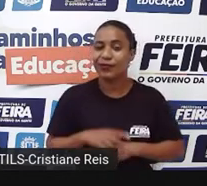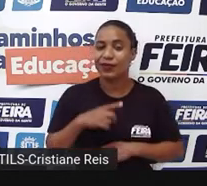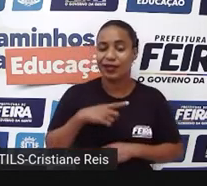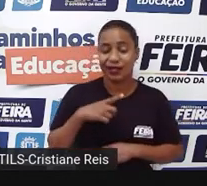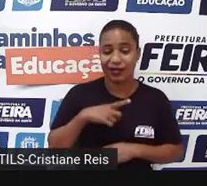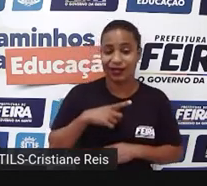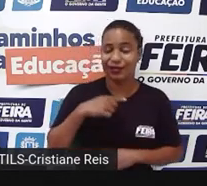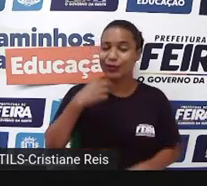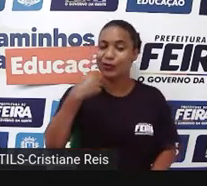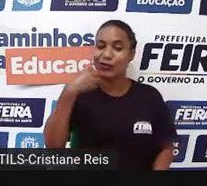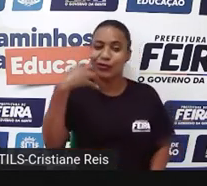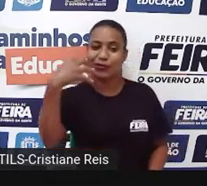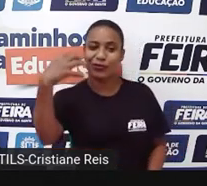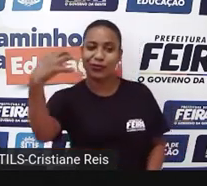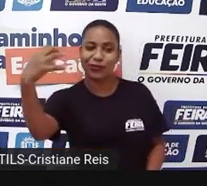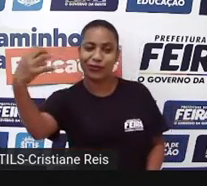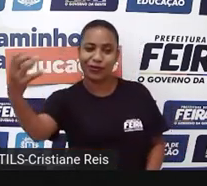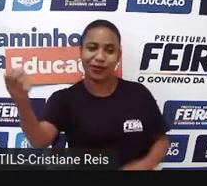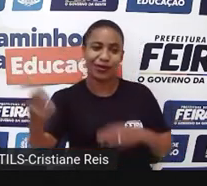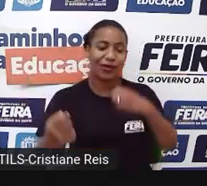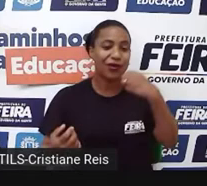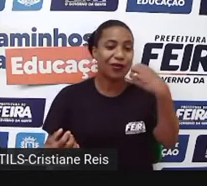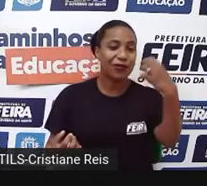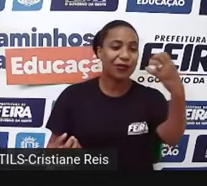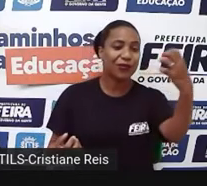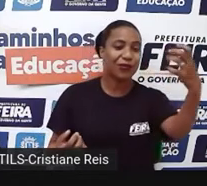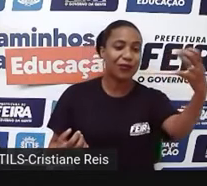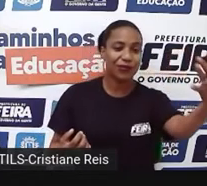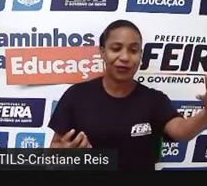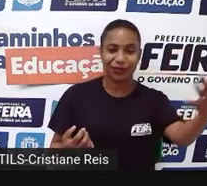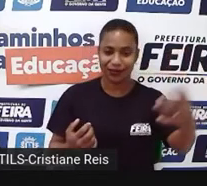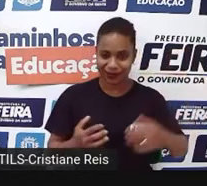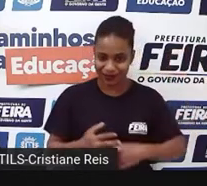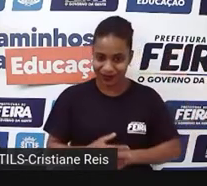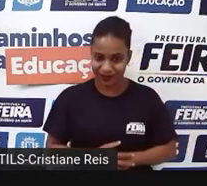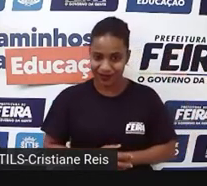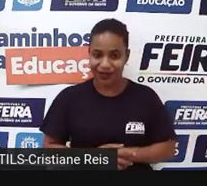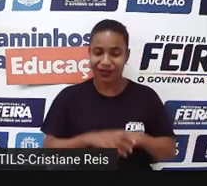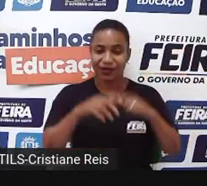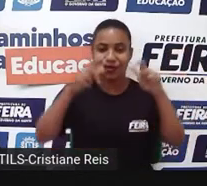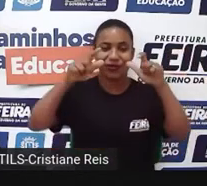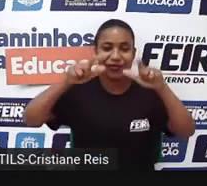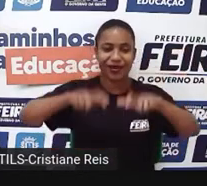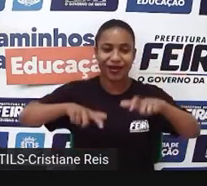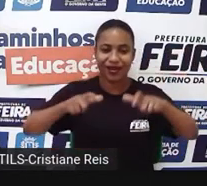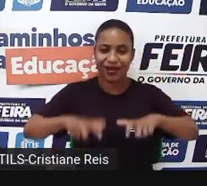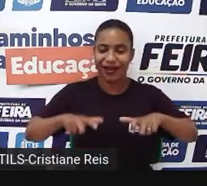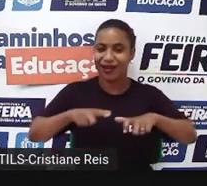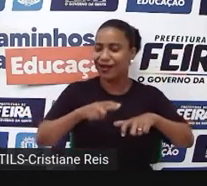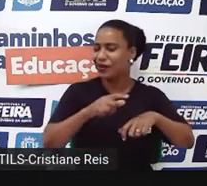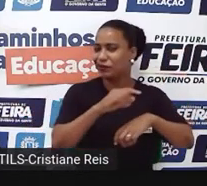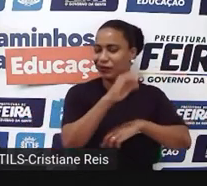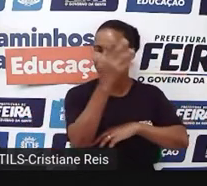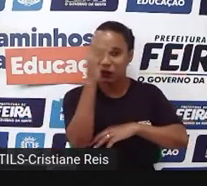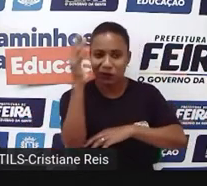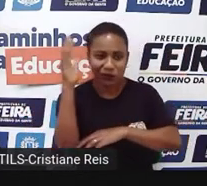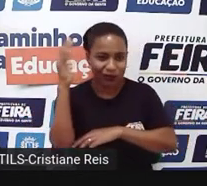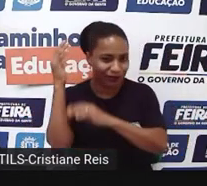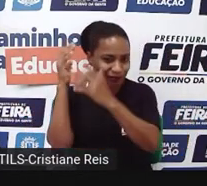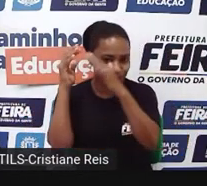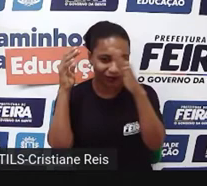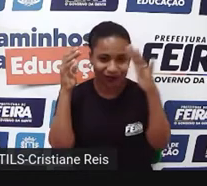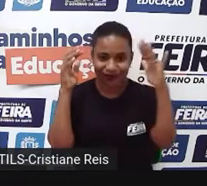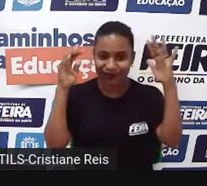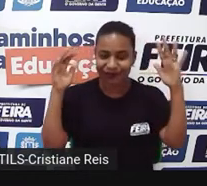aventura geralmente acontecem em lugares diferentes, exóticos. Como, por